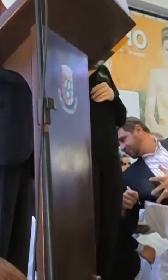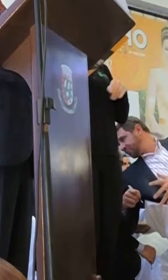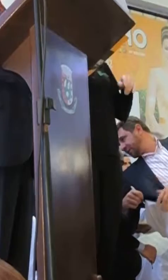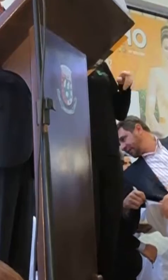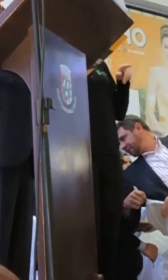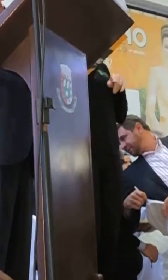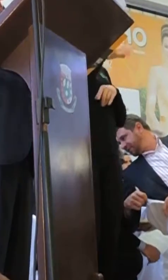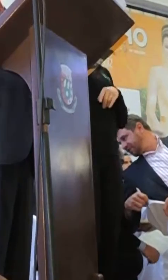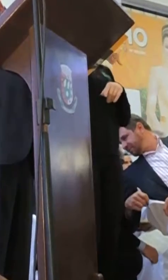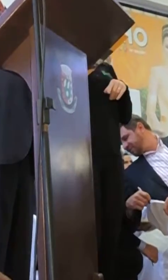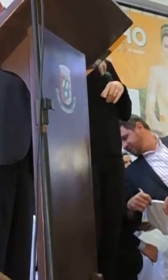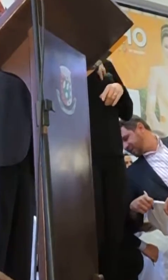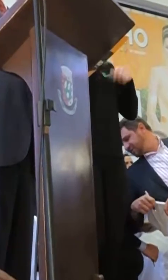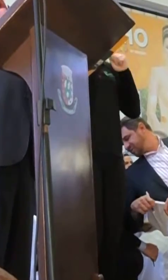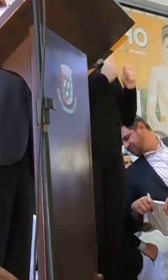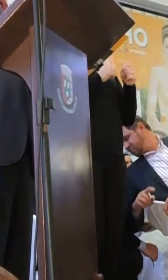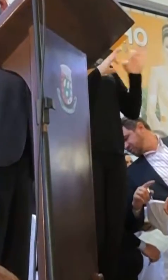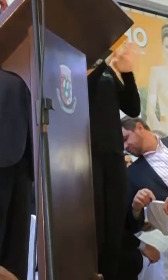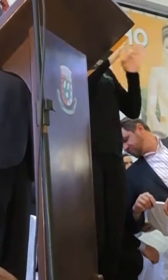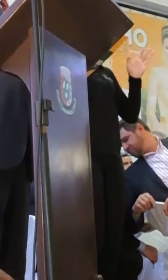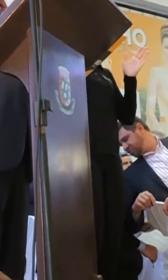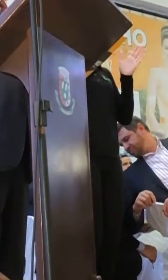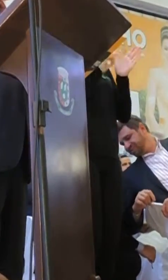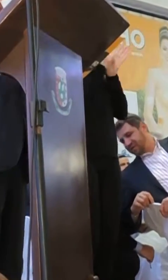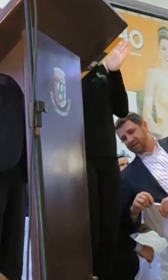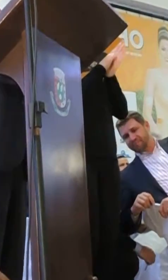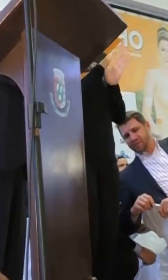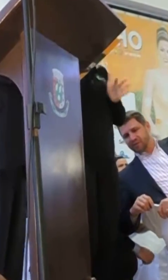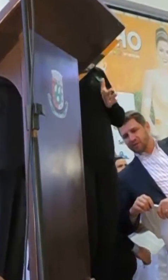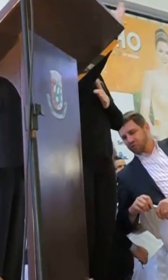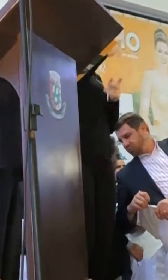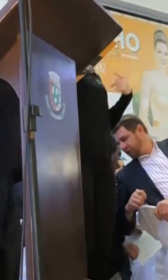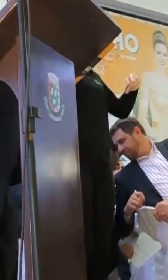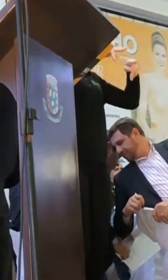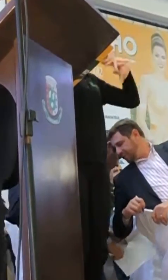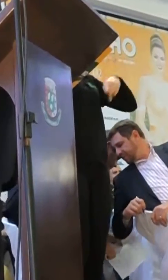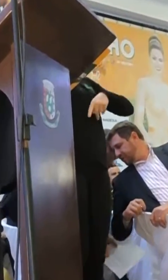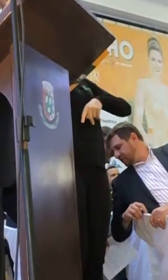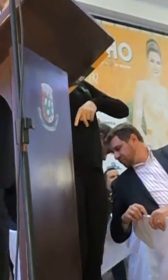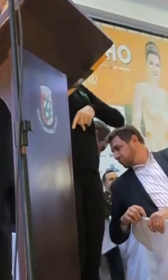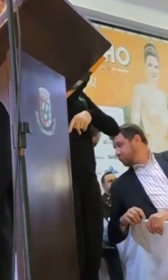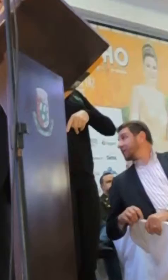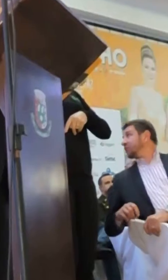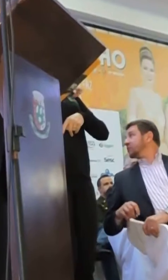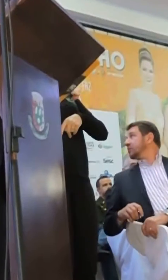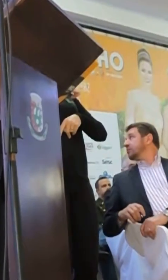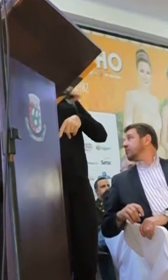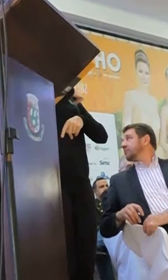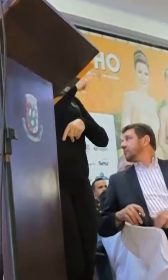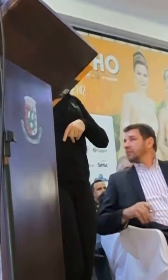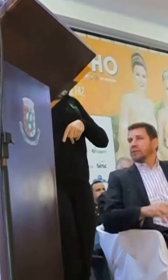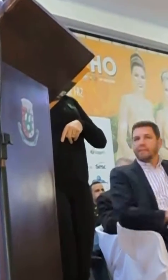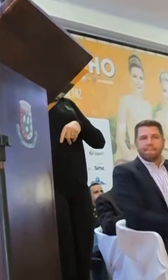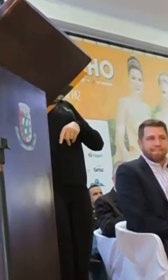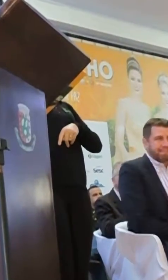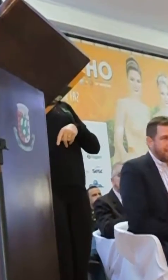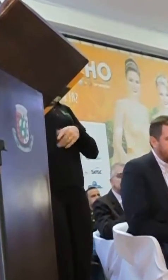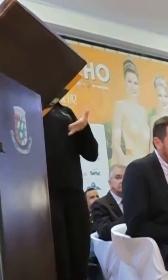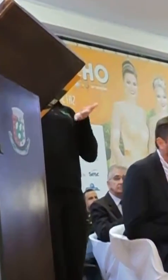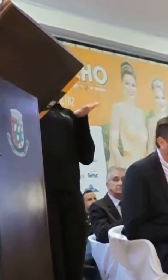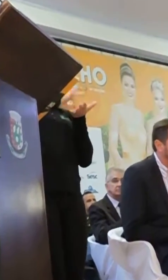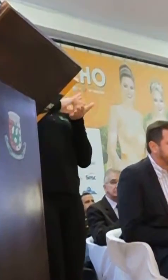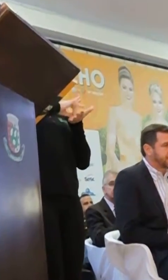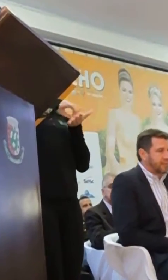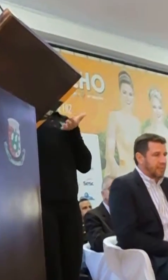poderemos construir um futuro melhor para o nosso povo. Santo Ângelo tem uma história